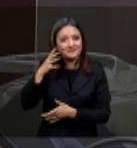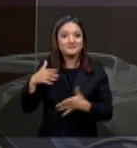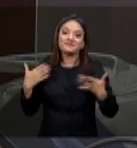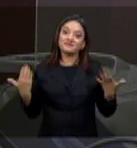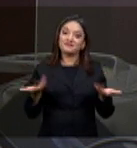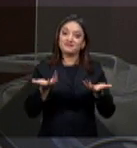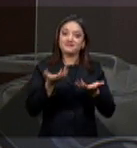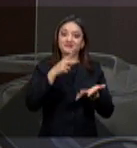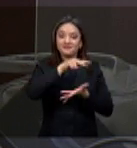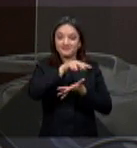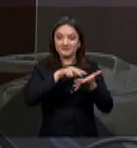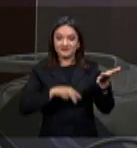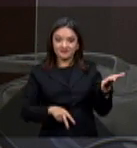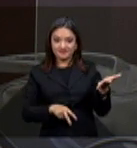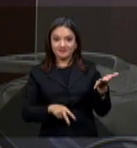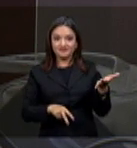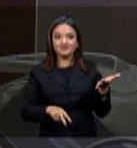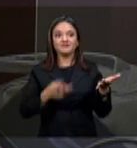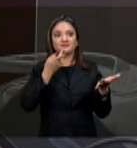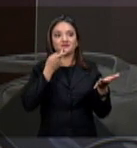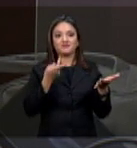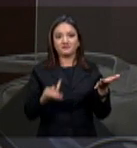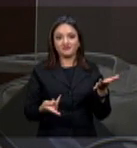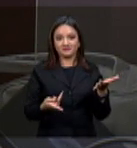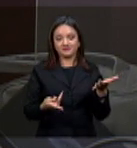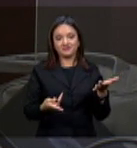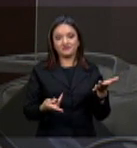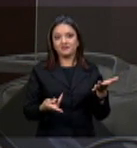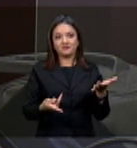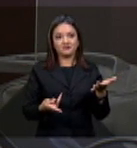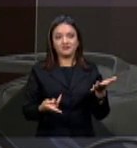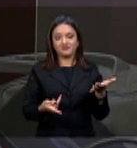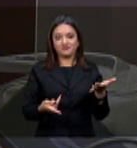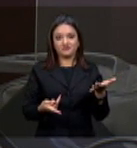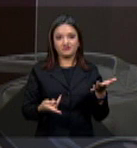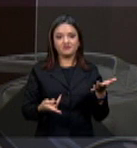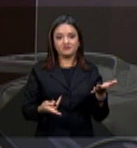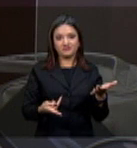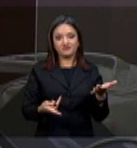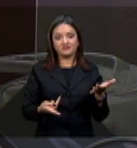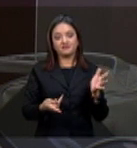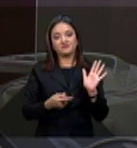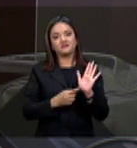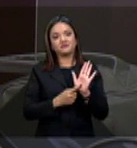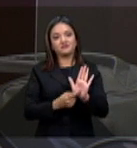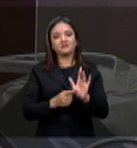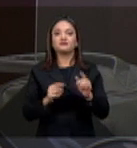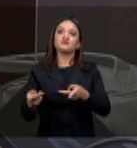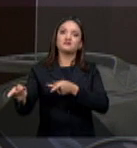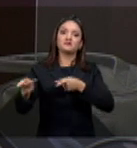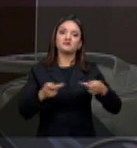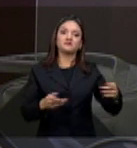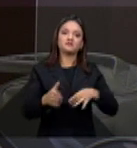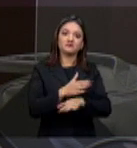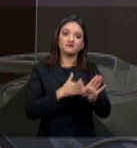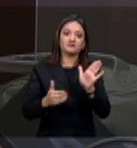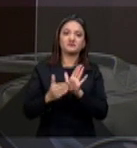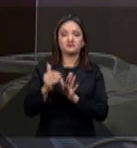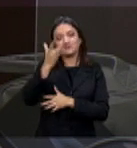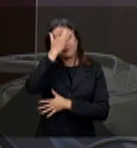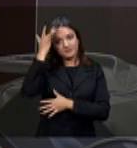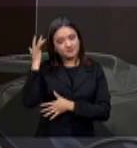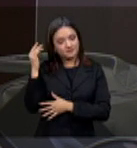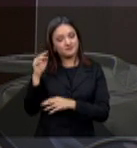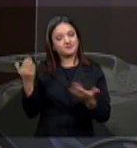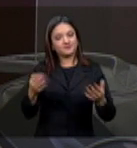ler o Manifesto Reflorestar Mentes e deixar esse convite para todas as pessoas que nos ouvem